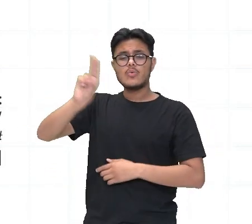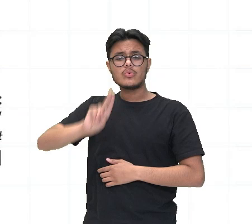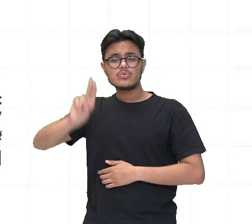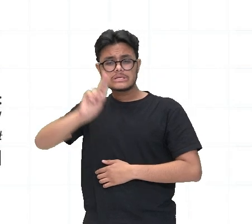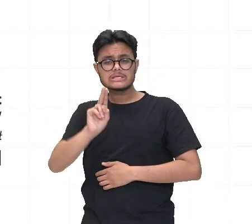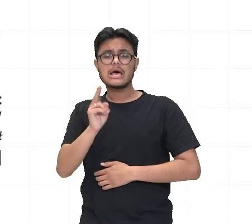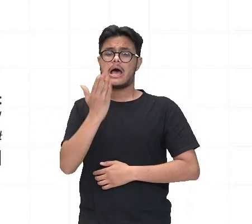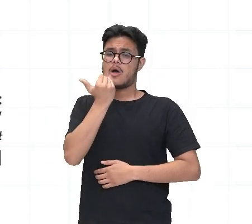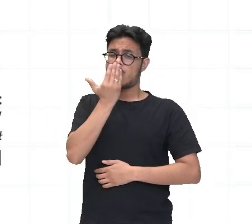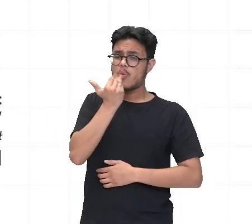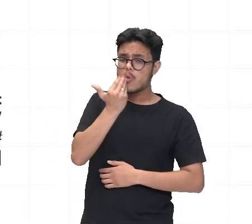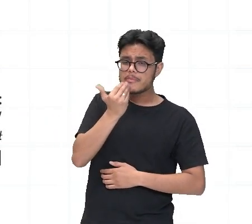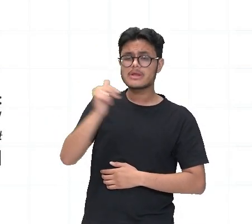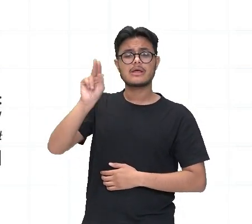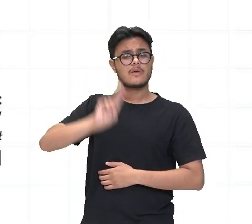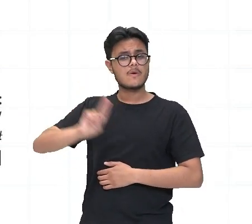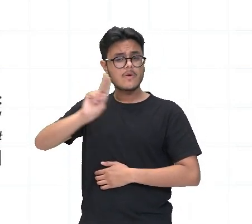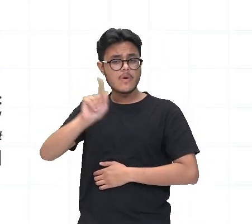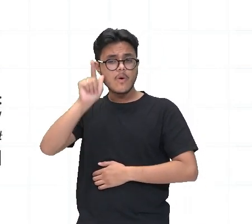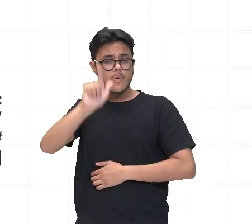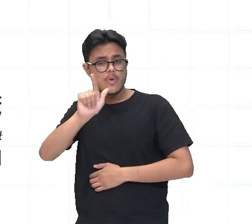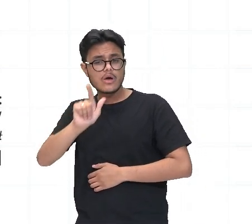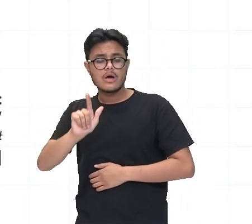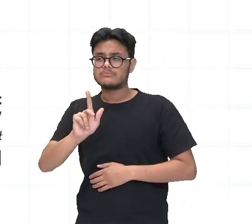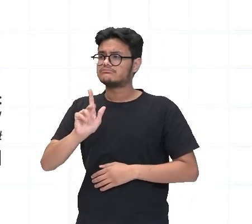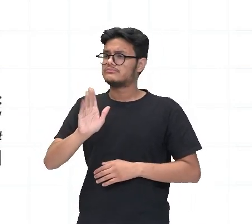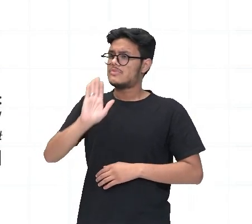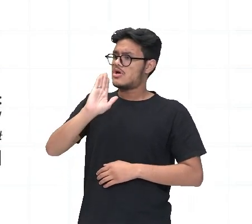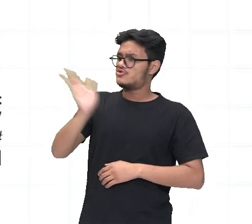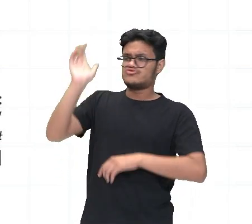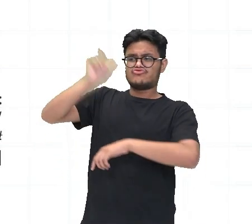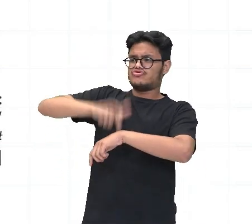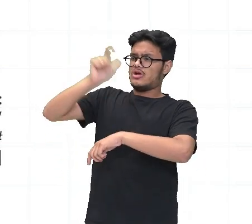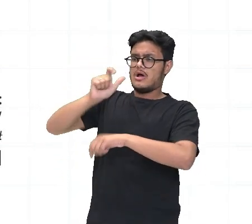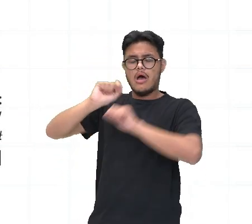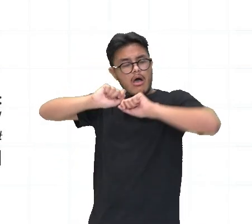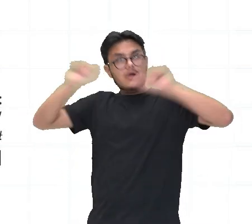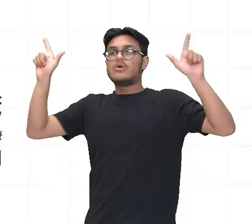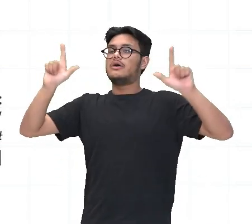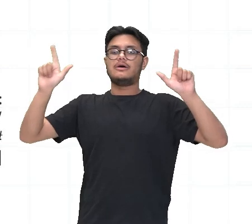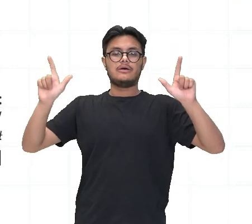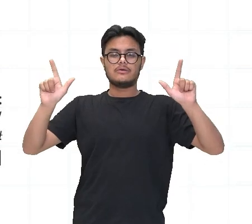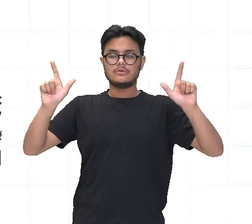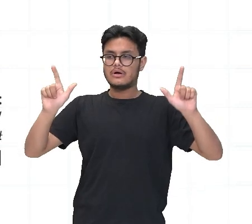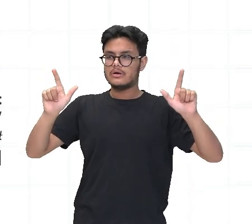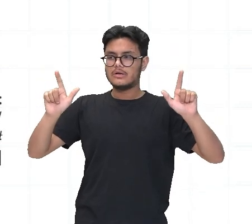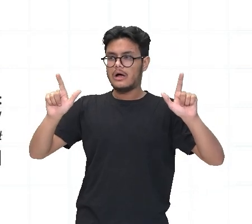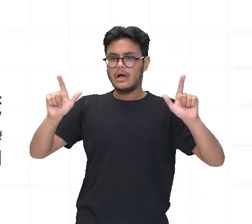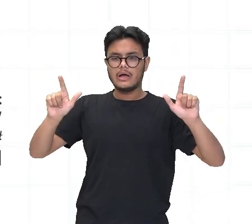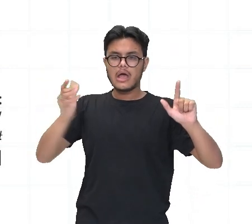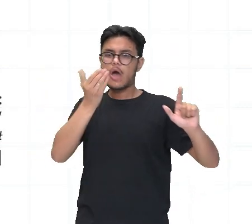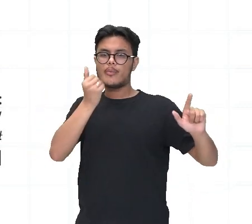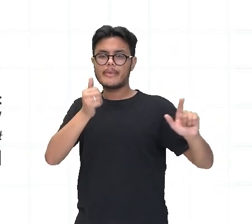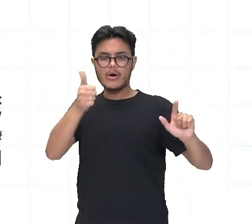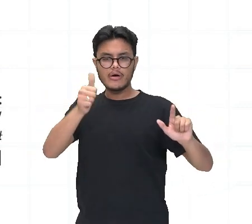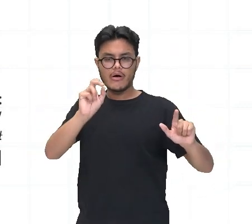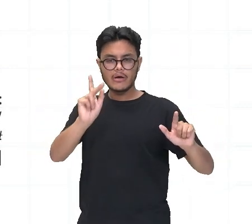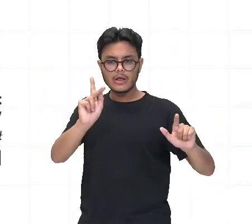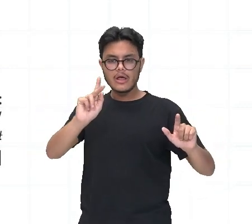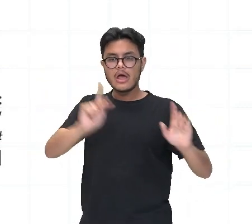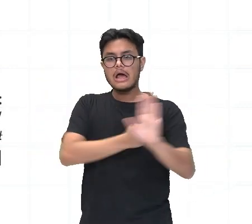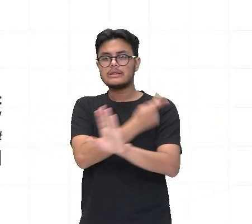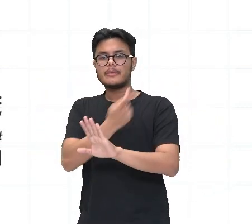aí, novamente, do nada, ele exclama, que calor, vou nadar. Ué, mas ele não